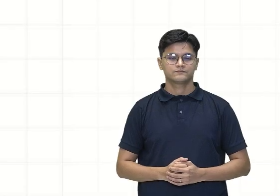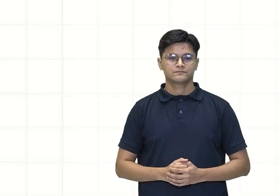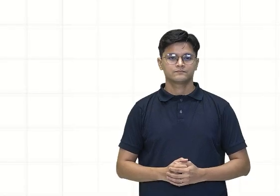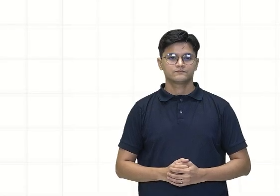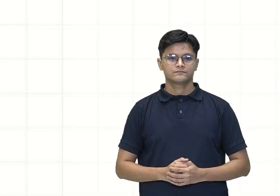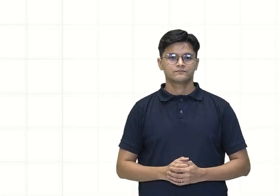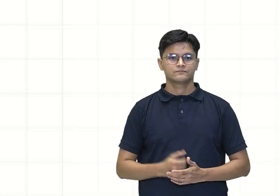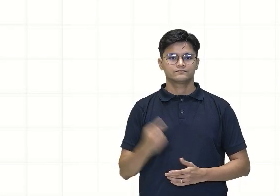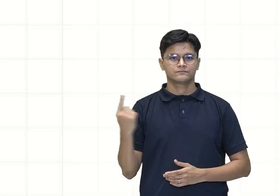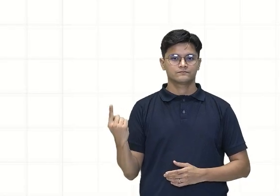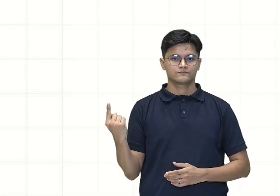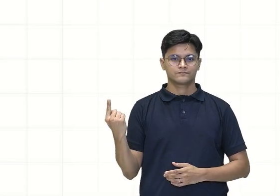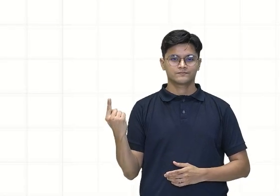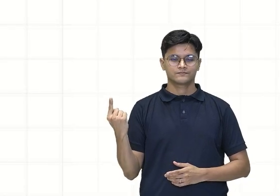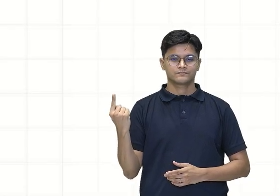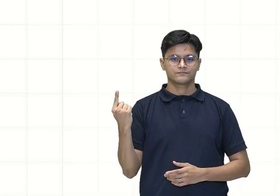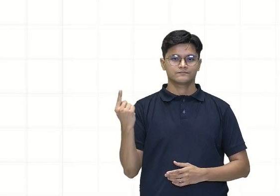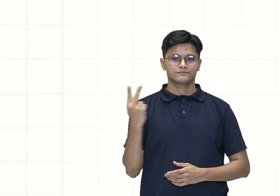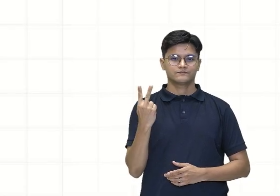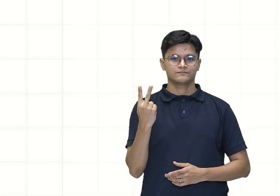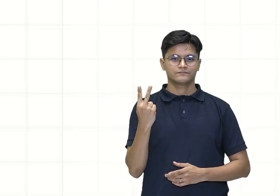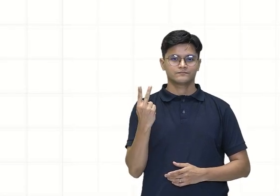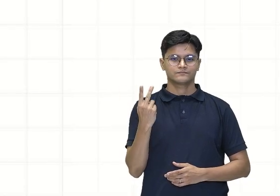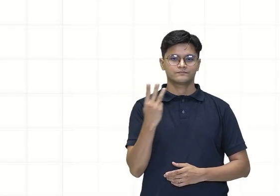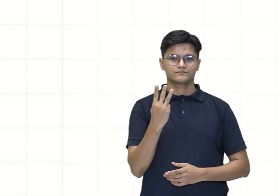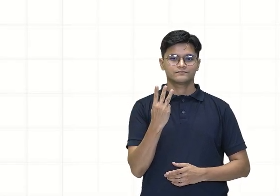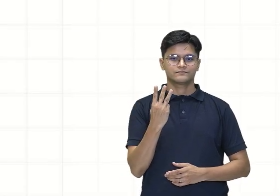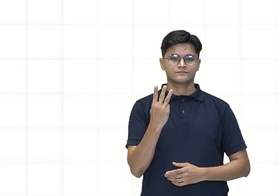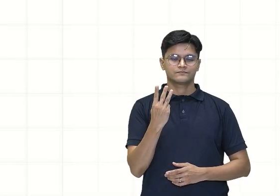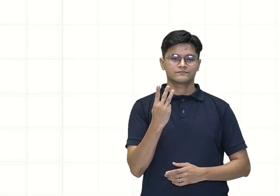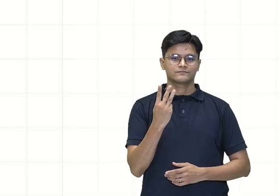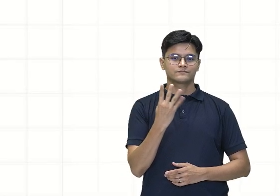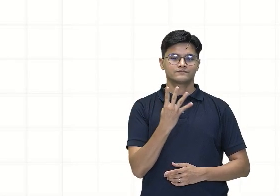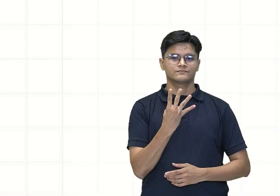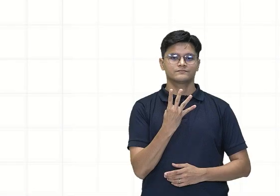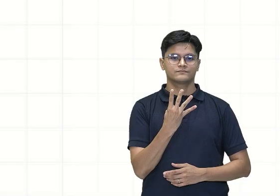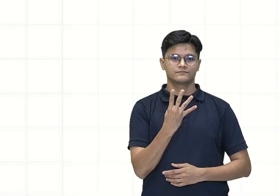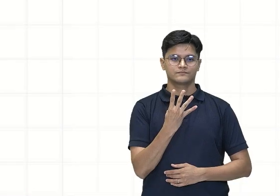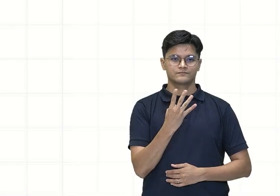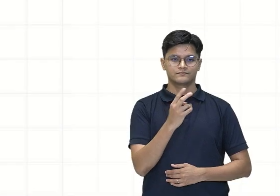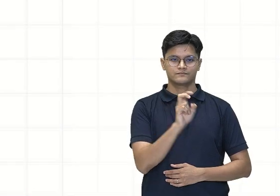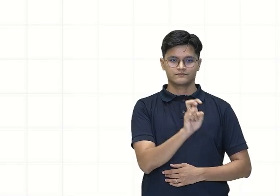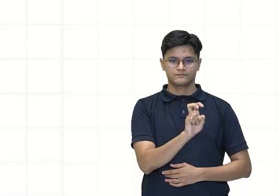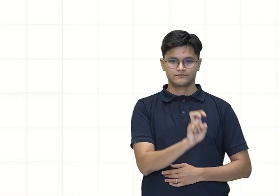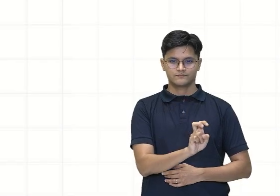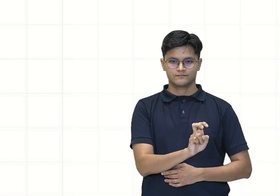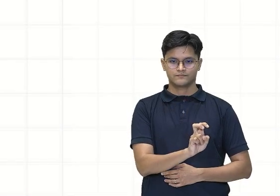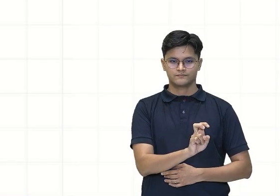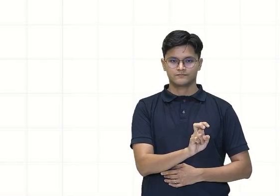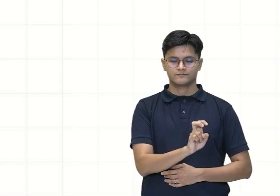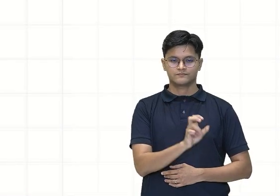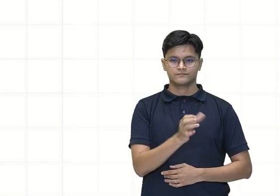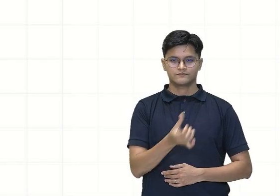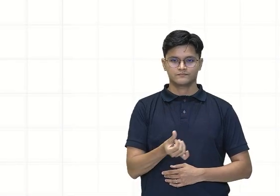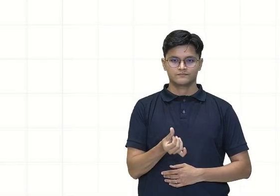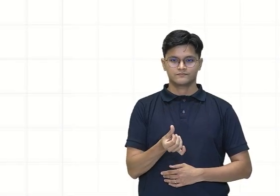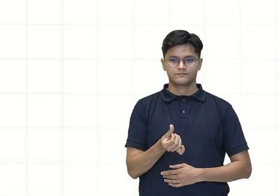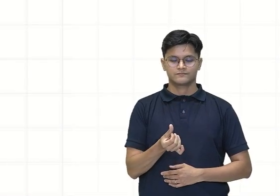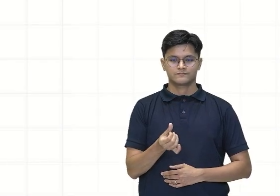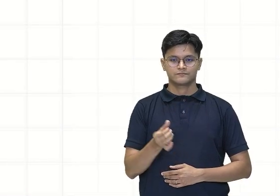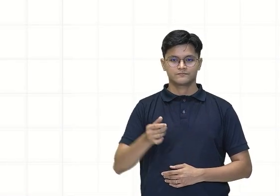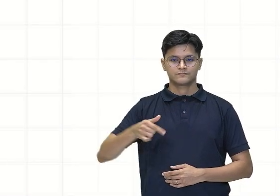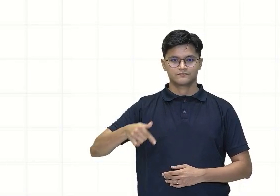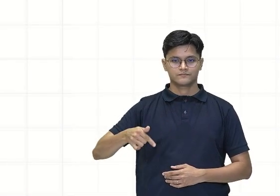1, 2, 3, 4, 5,